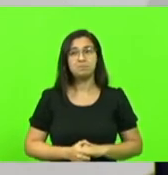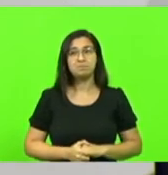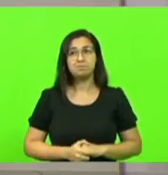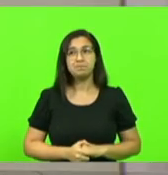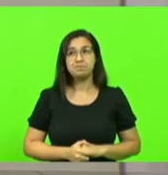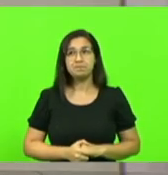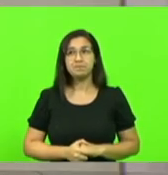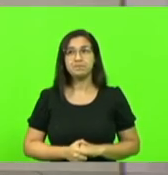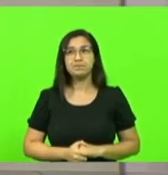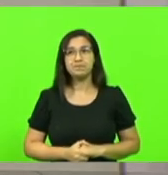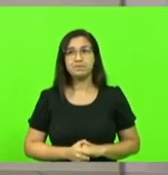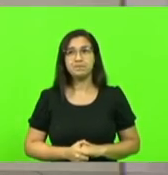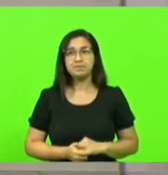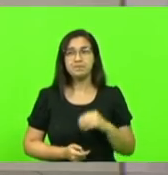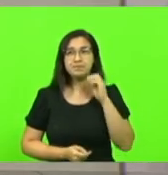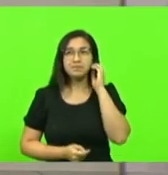presidente.